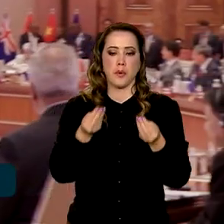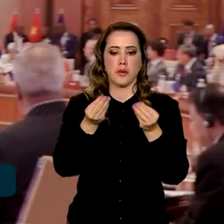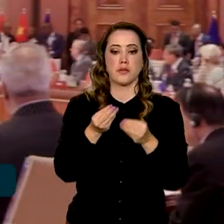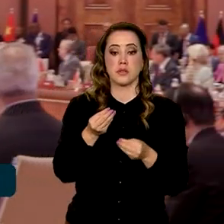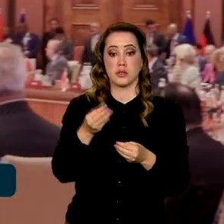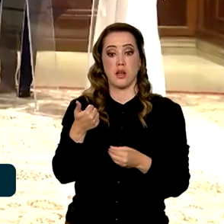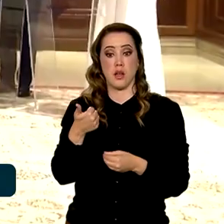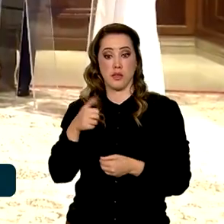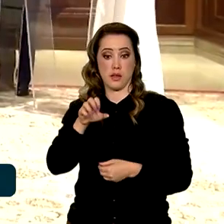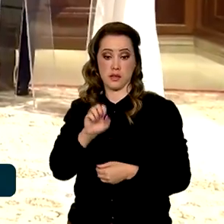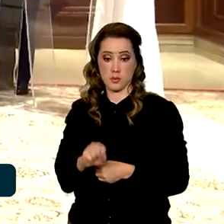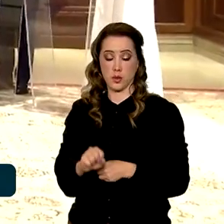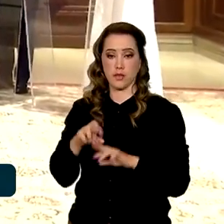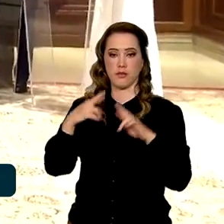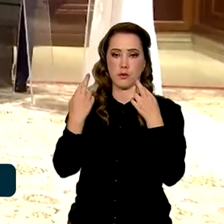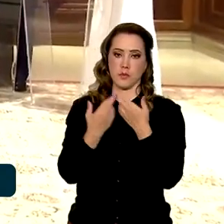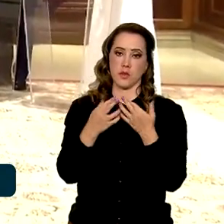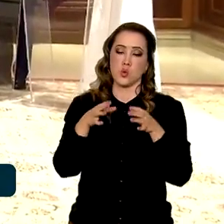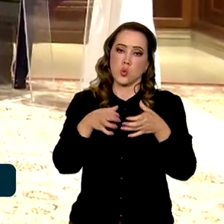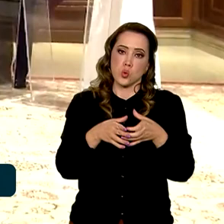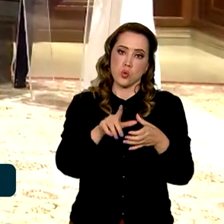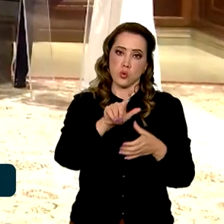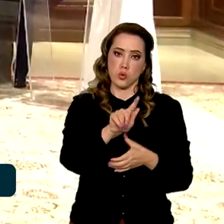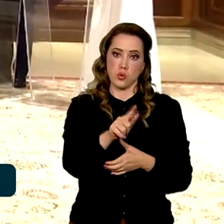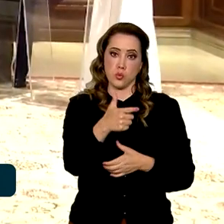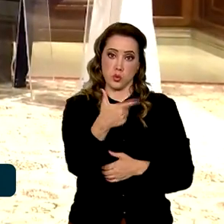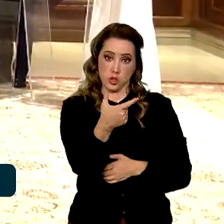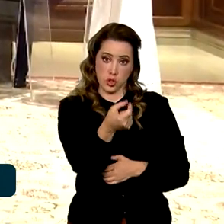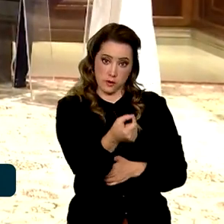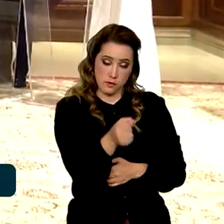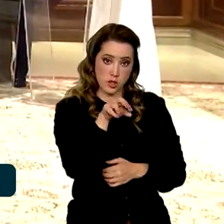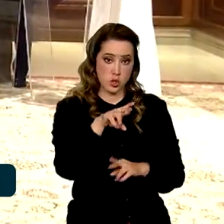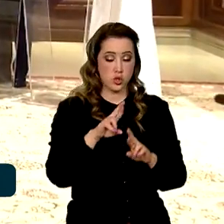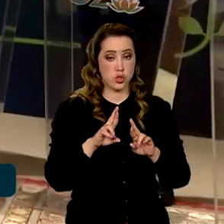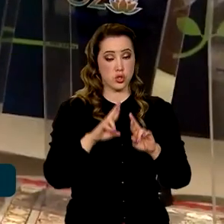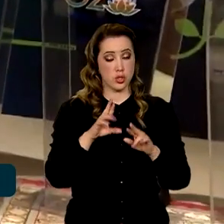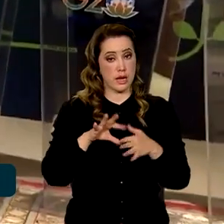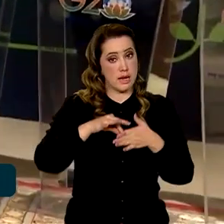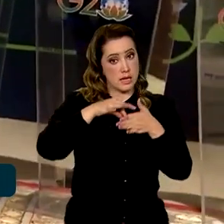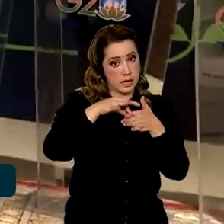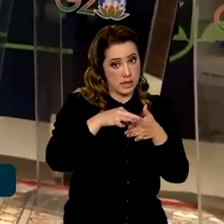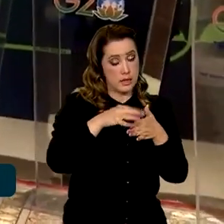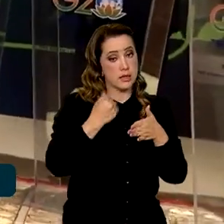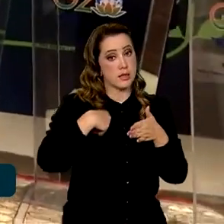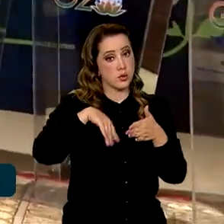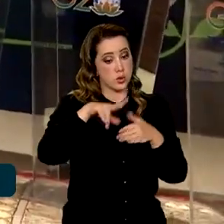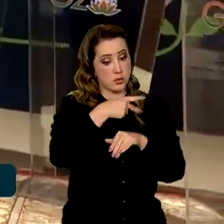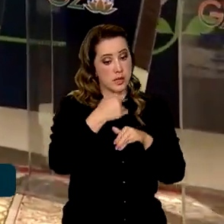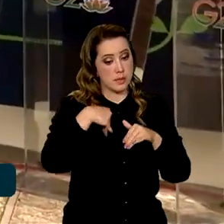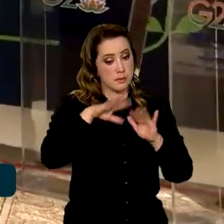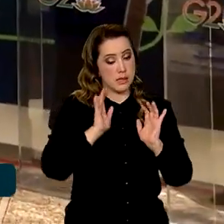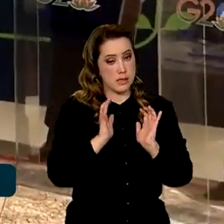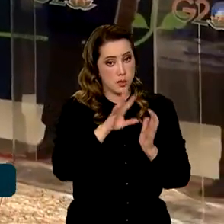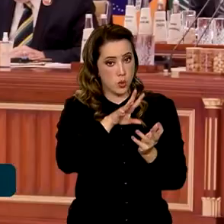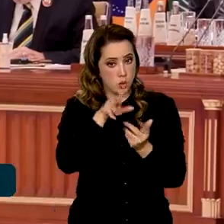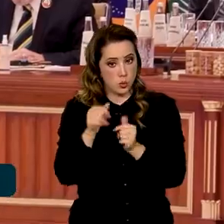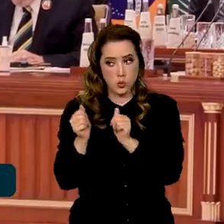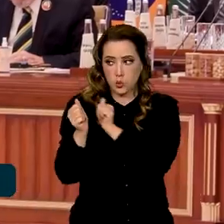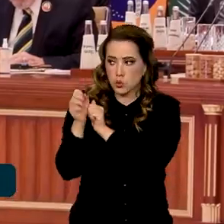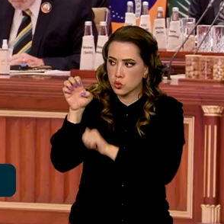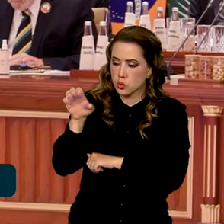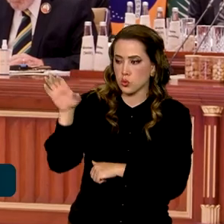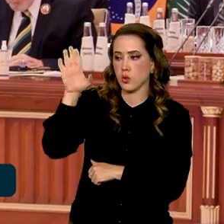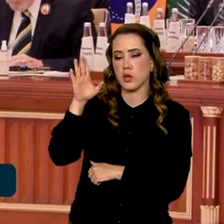capital da Índia. Líderes das 19 maiores economias do mundo e a União Europeia se reuniram para